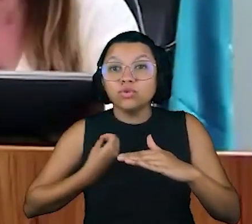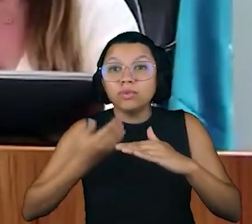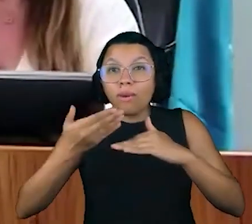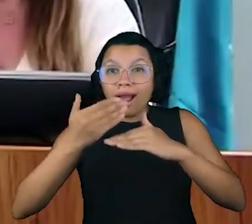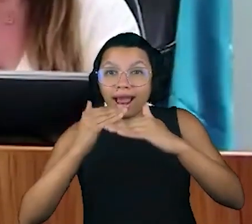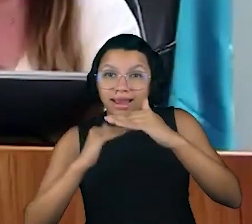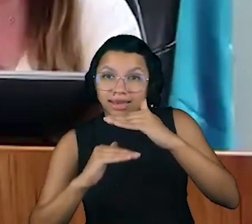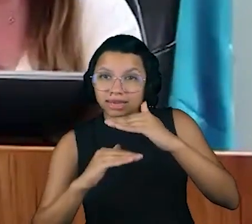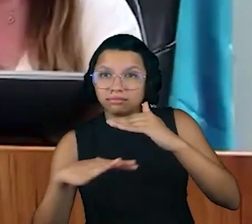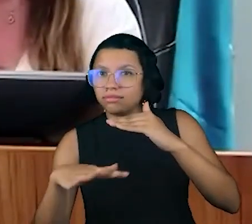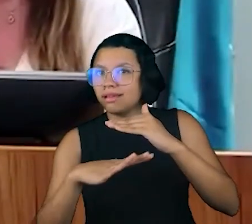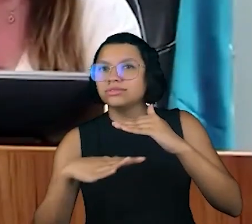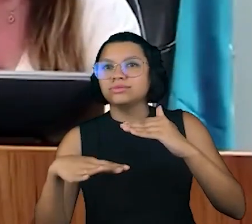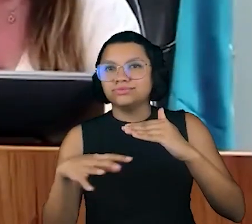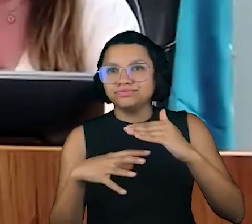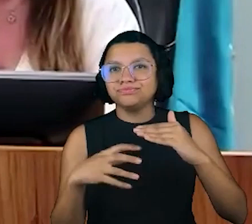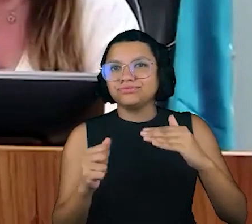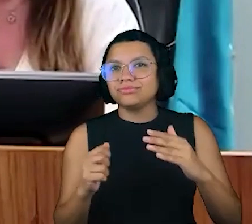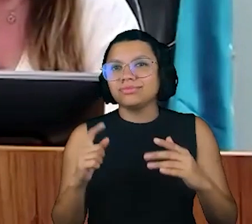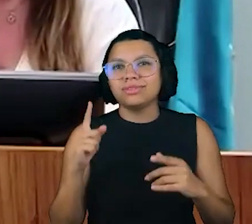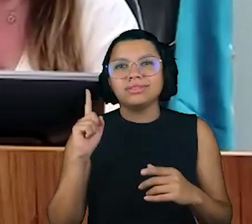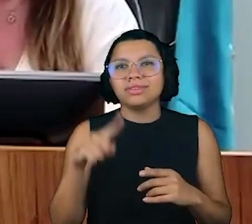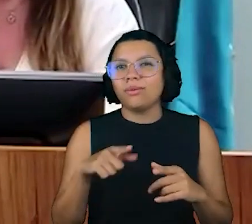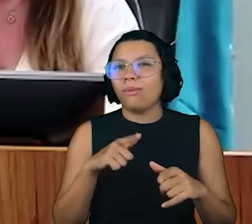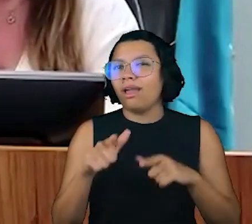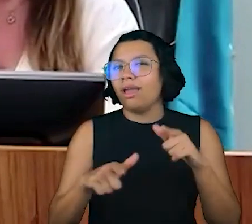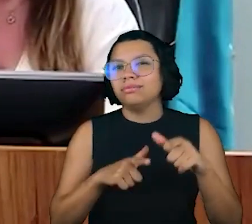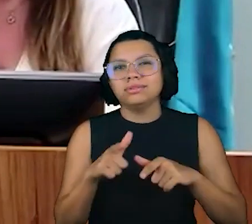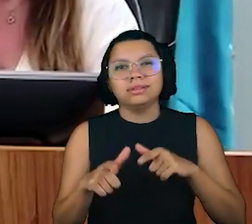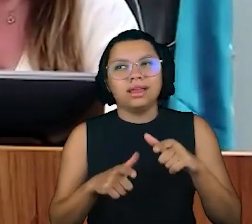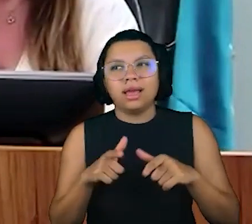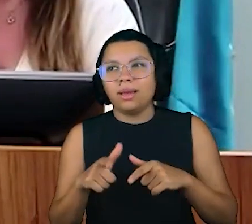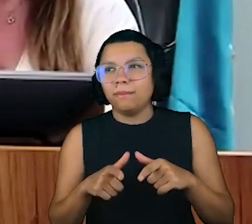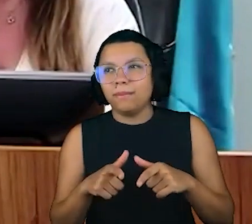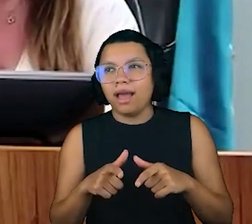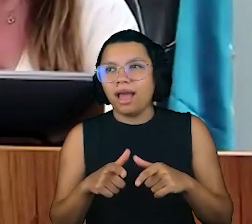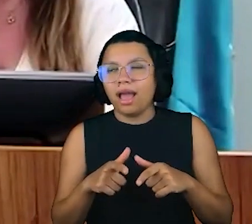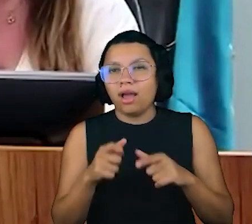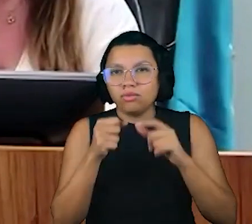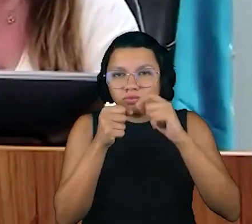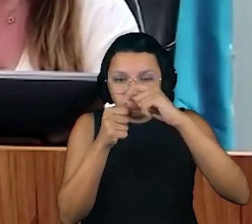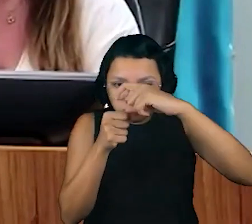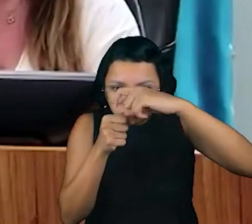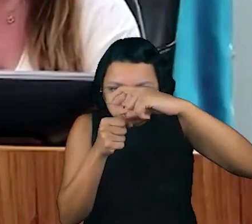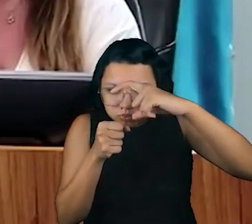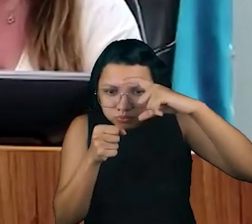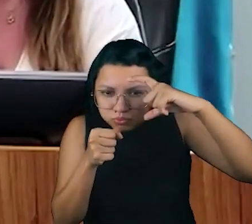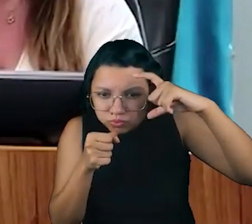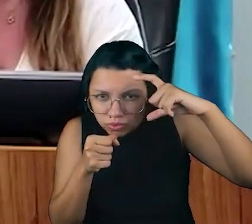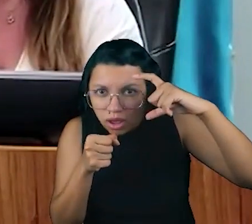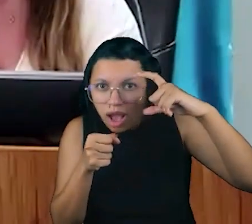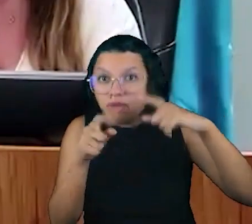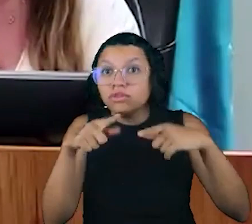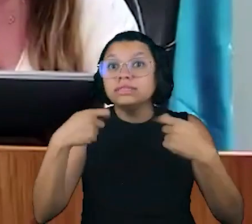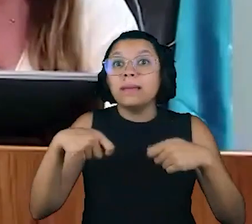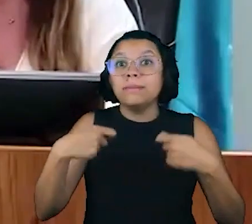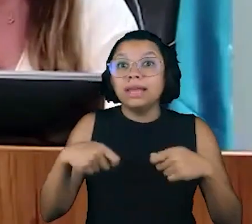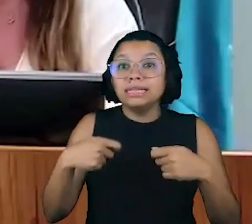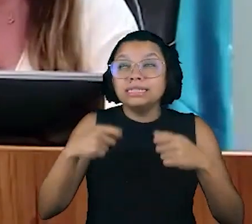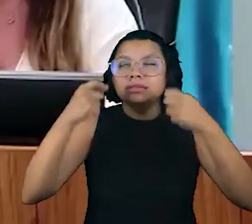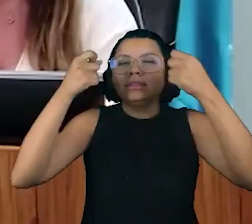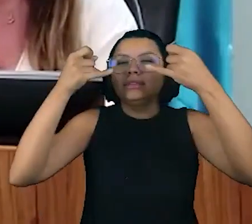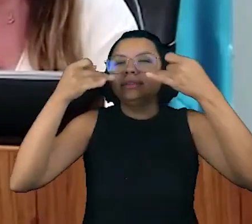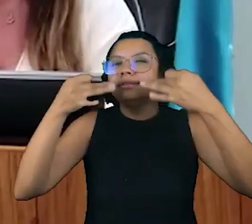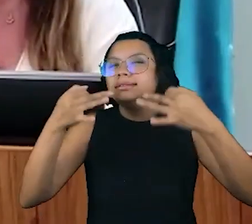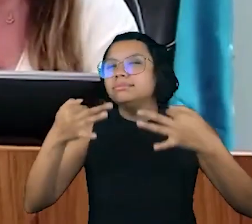tudo. Então, assim, é um trabalho que é feito em lupa e você precisa justificar isso, explicar